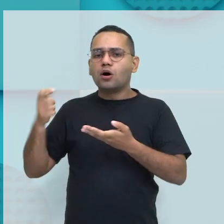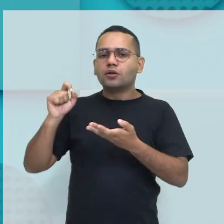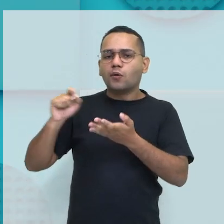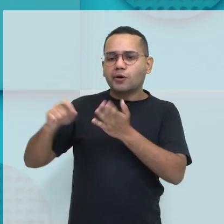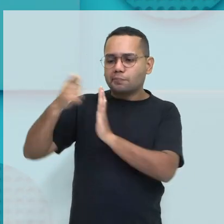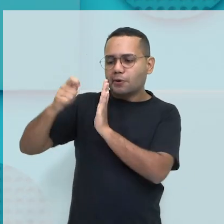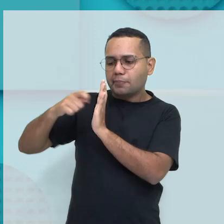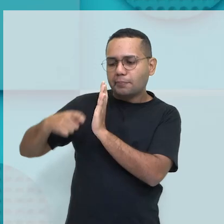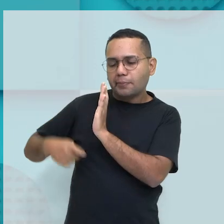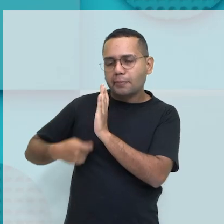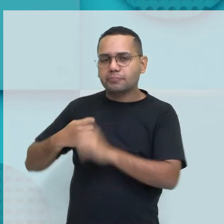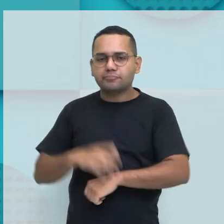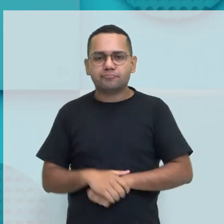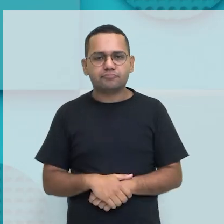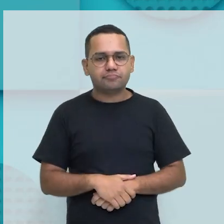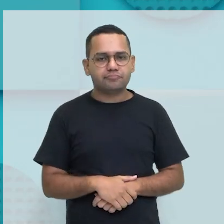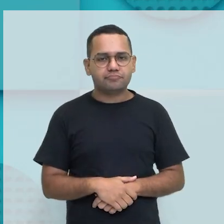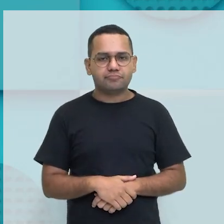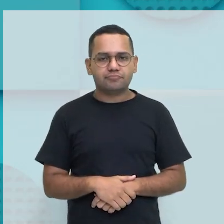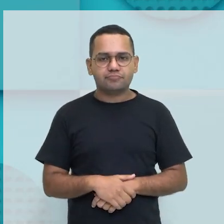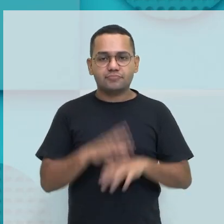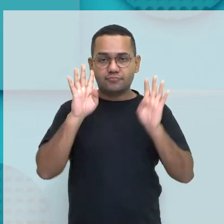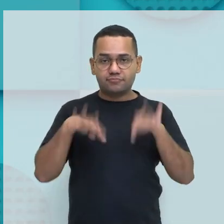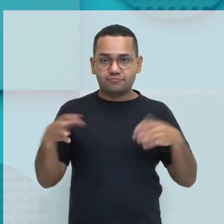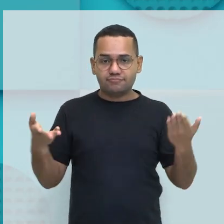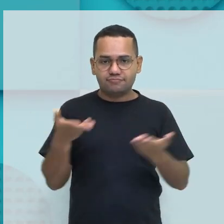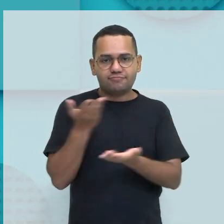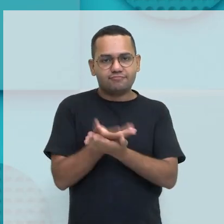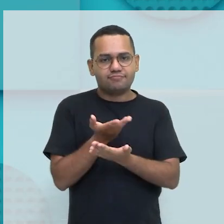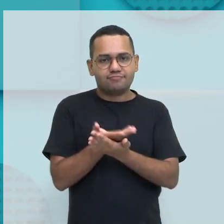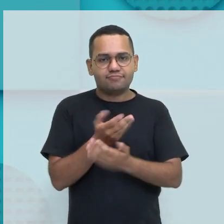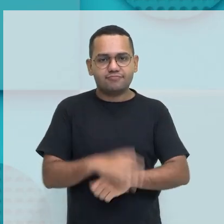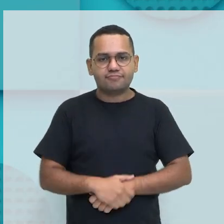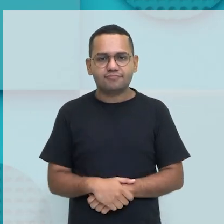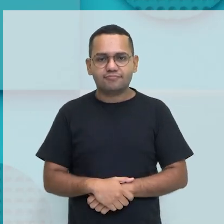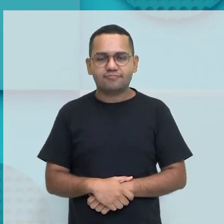escrita. Então, assim nós chegamos ao final dessa